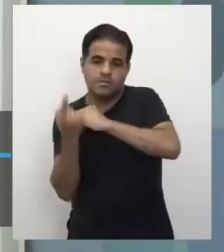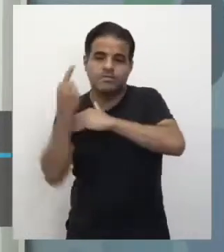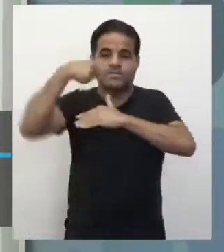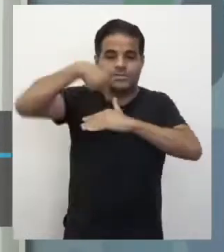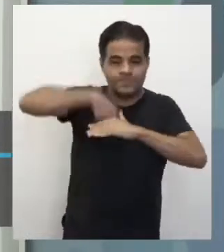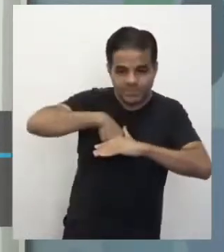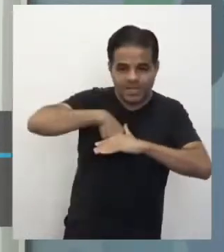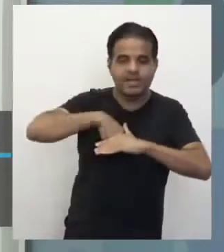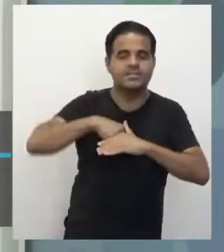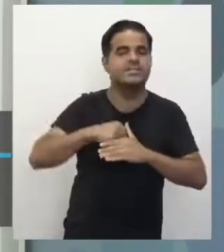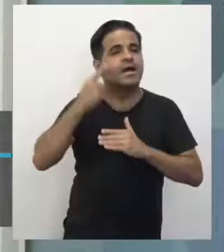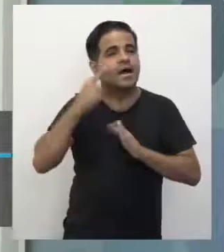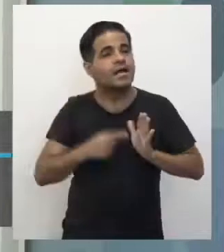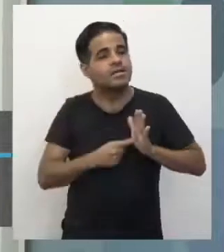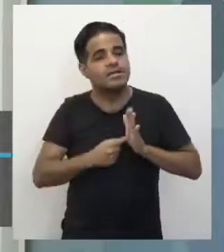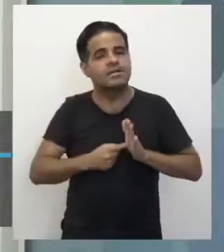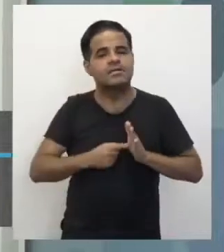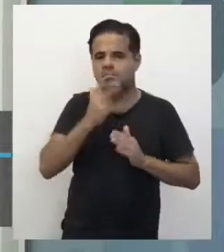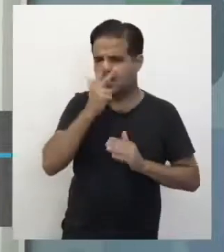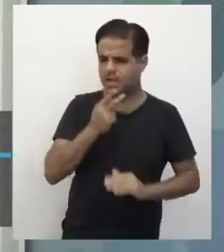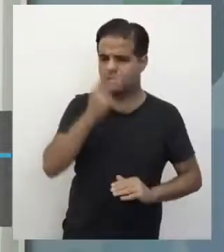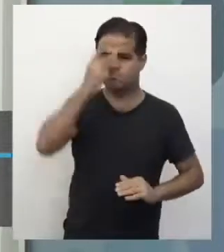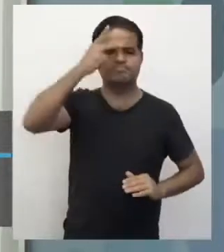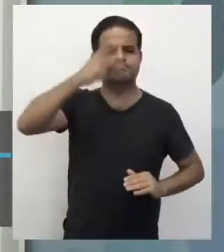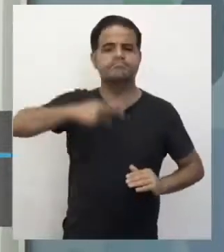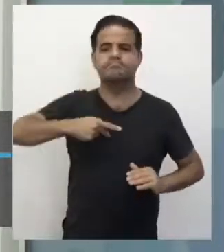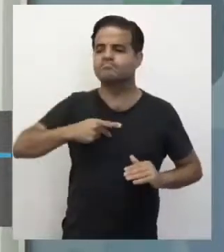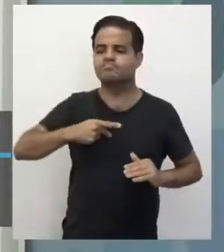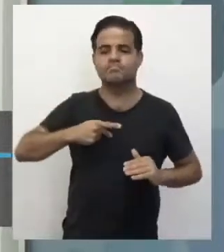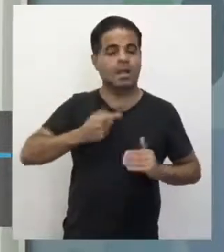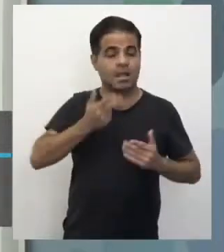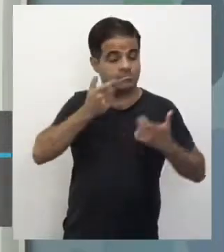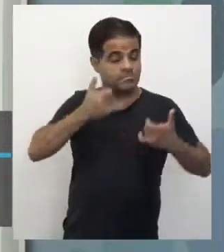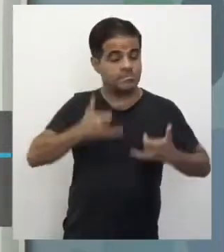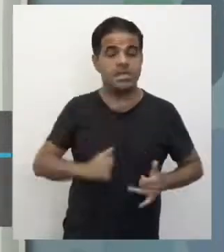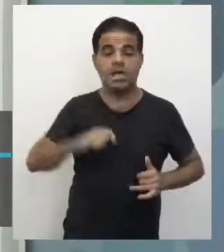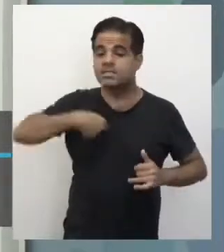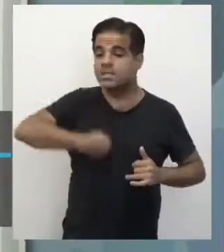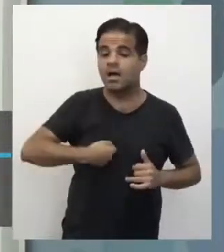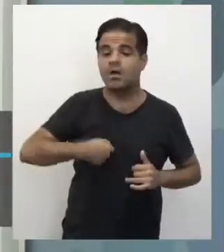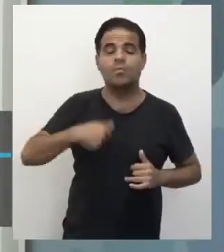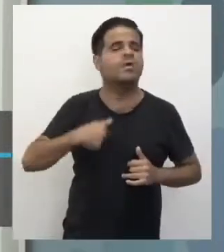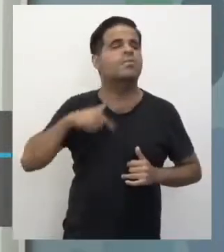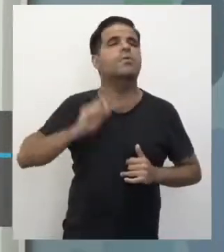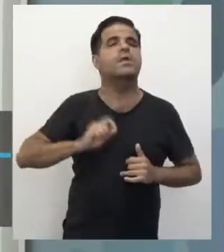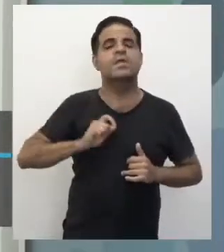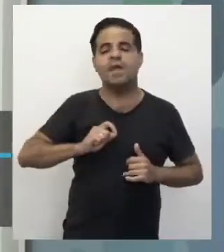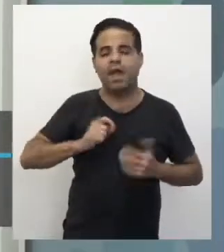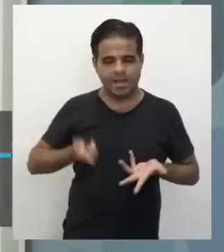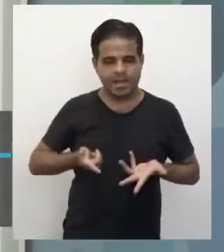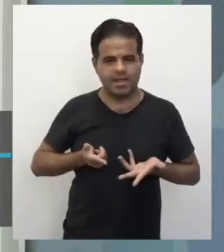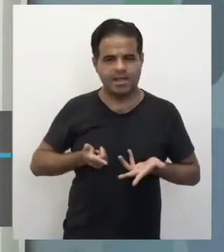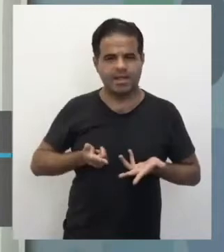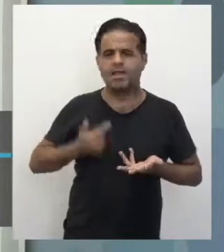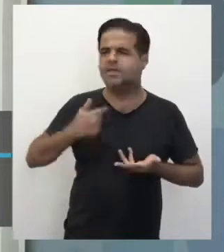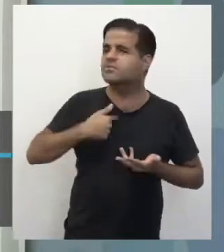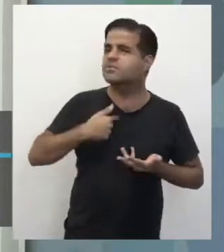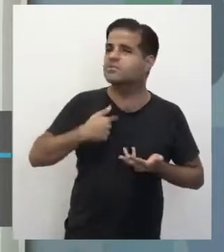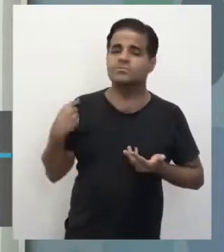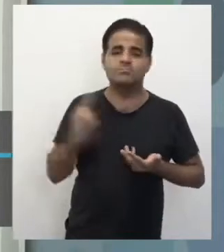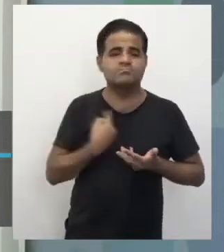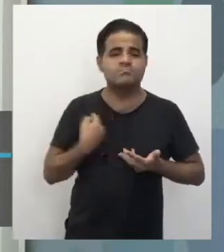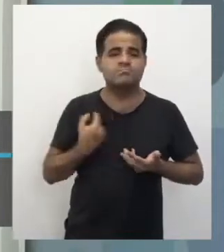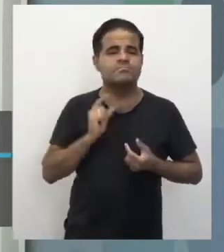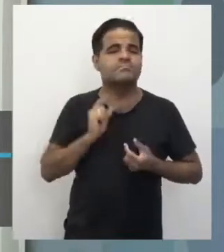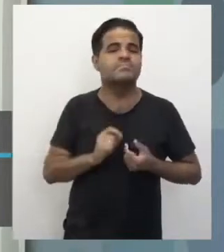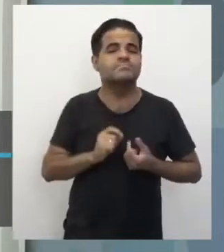subjetividade nos individualiza, nos diz quem somos. Só que quem somos nós?